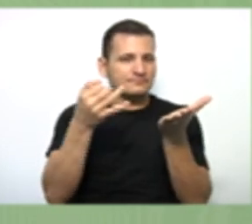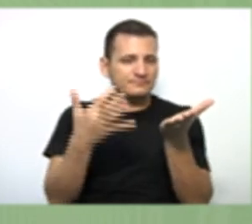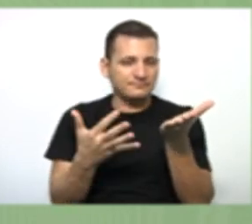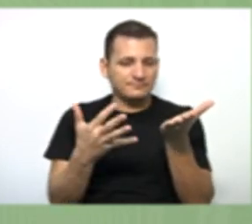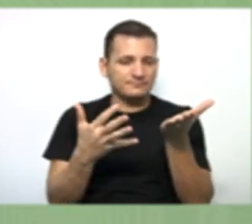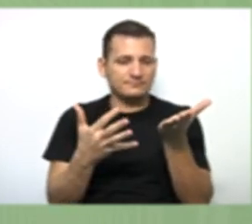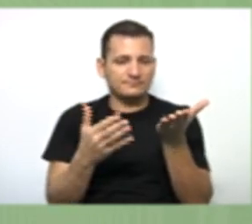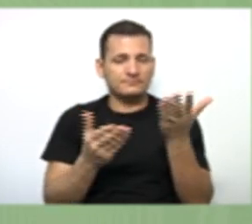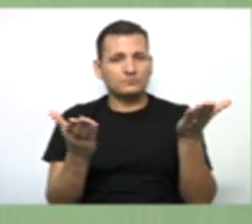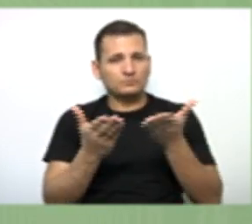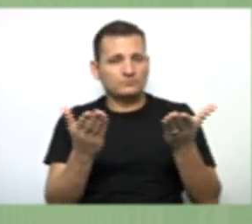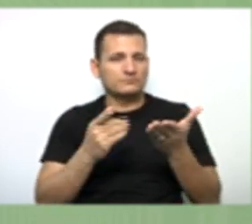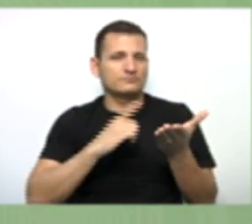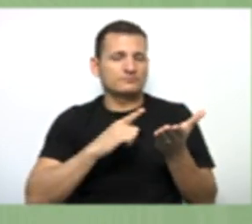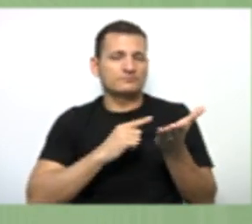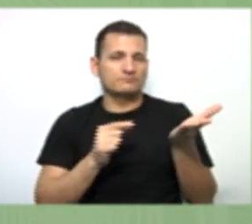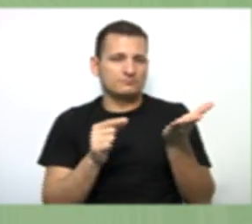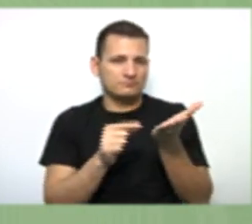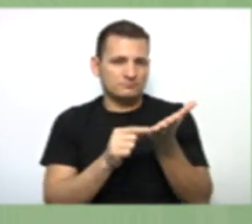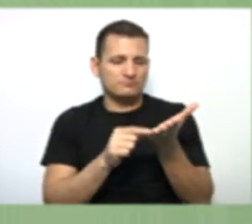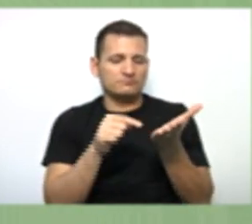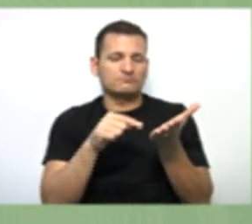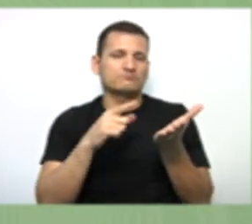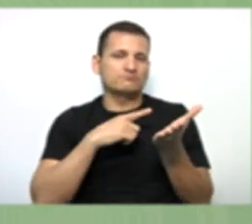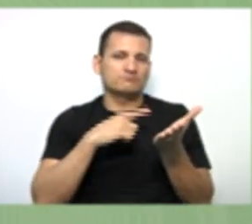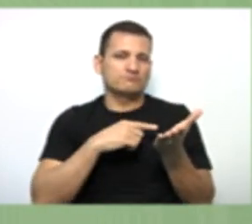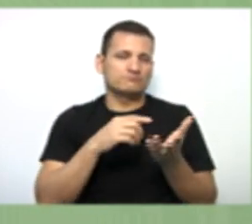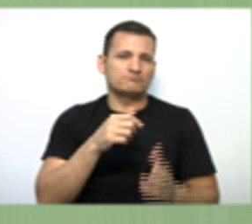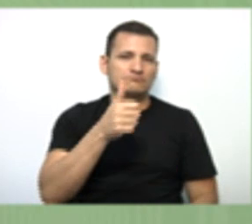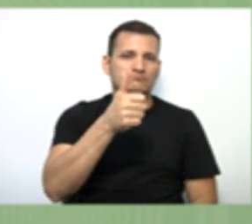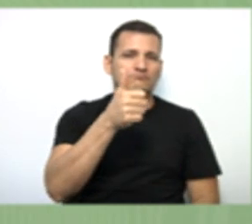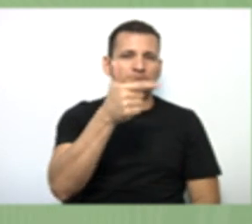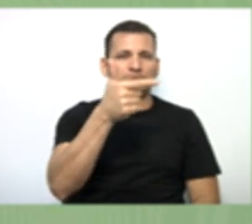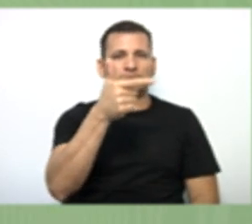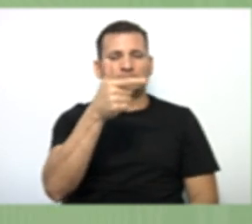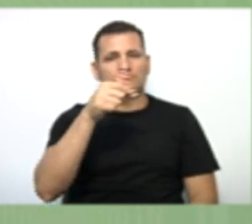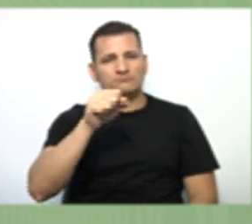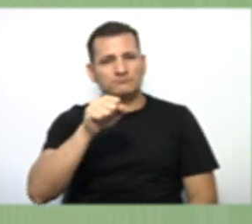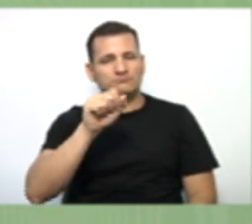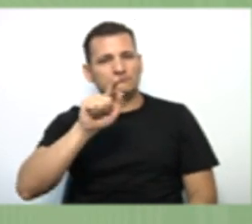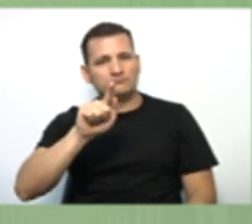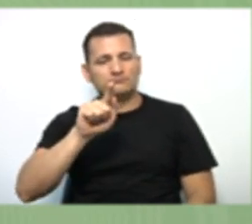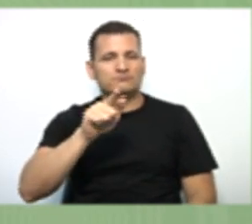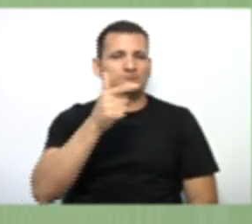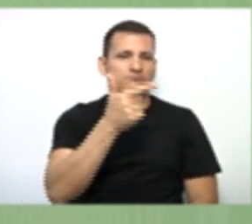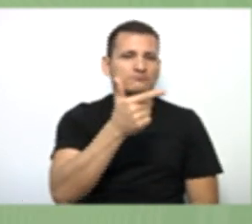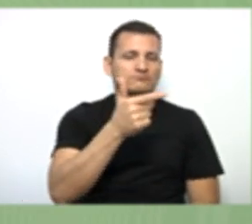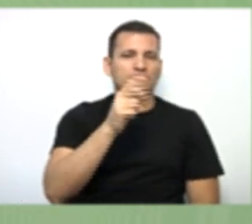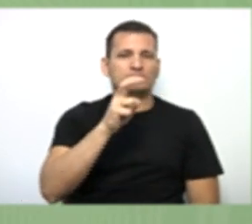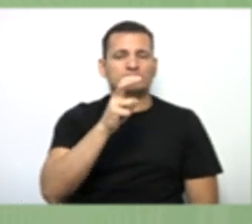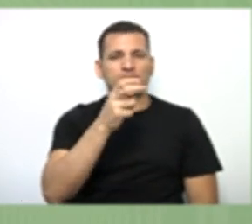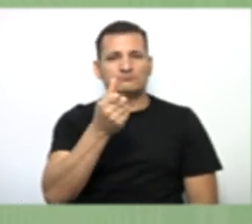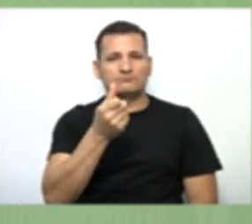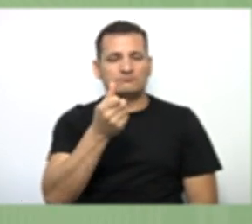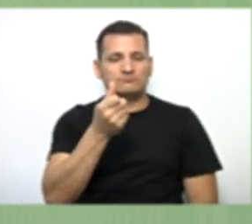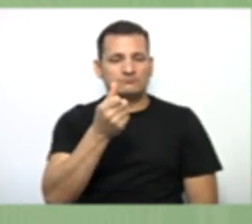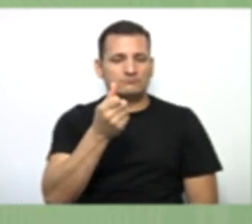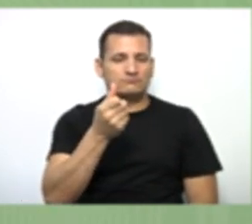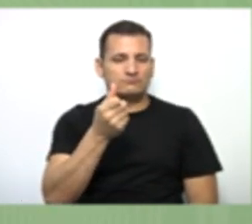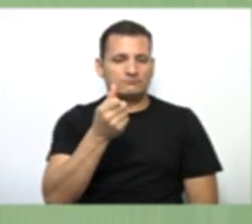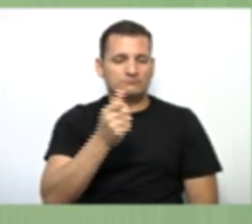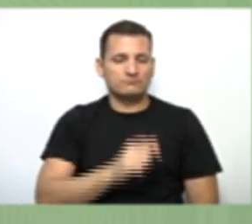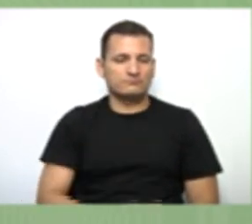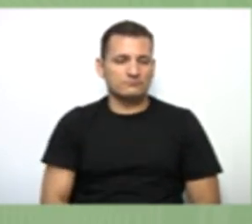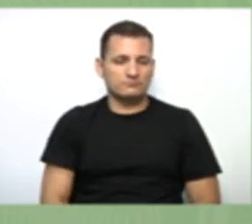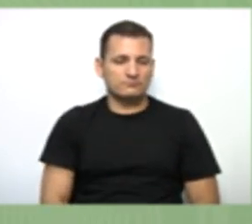Hoje nós temos pendrives aí bem grandes, de 128 GB, 256 até, né?